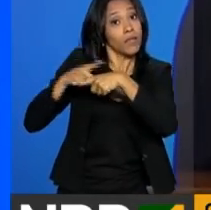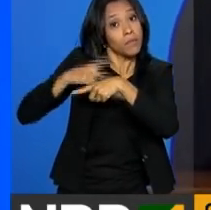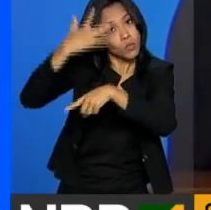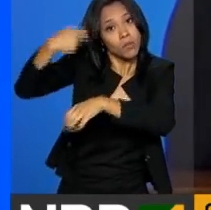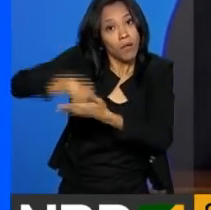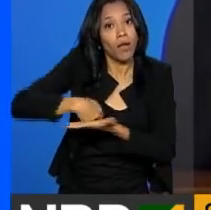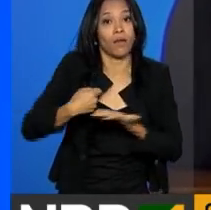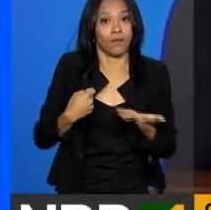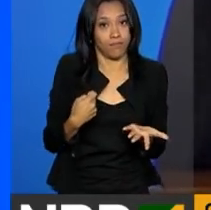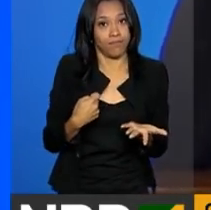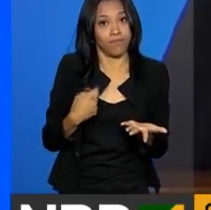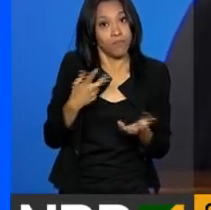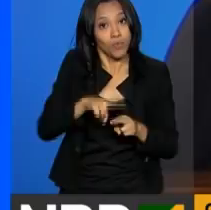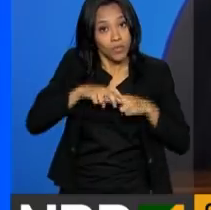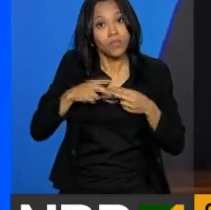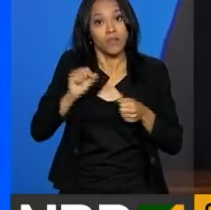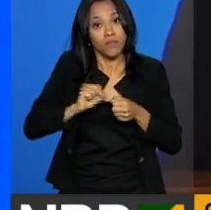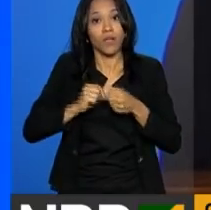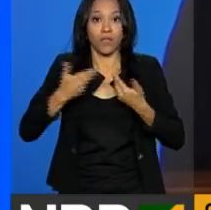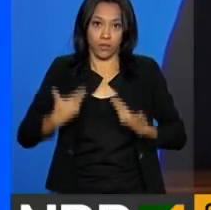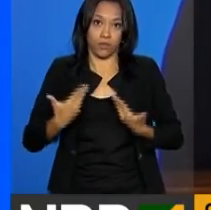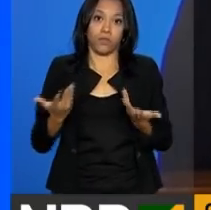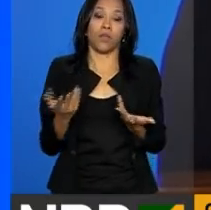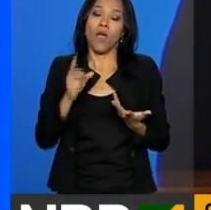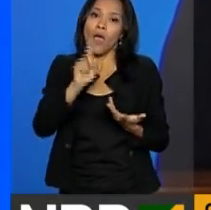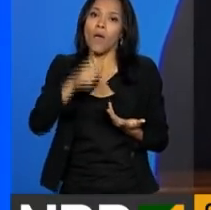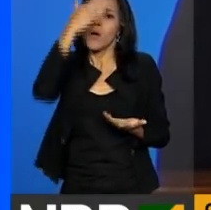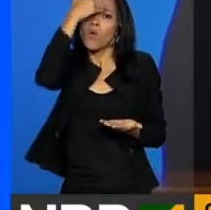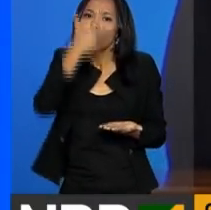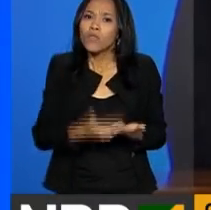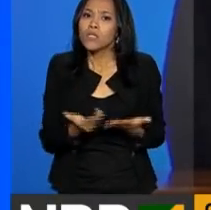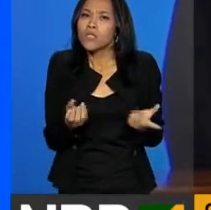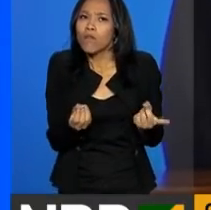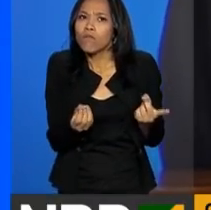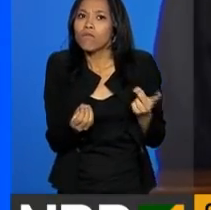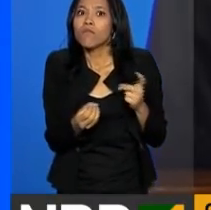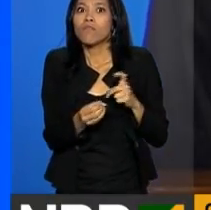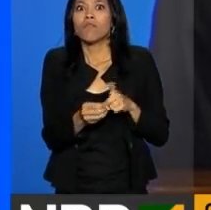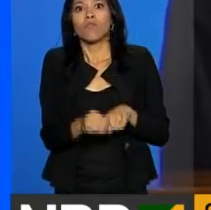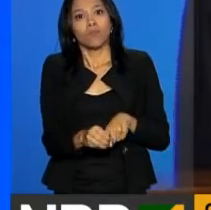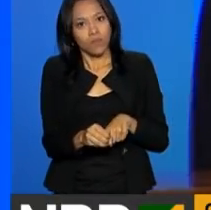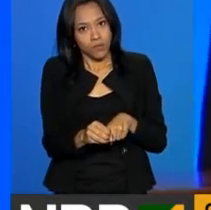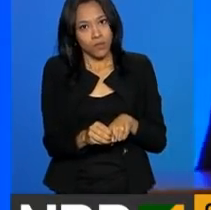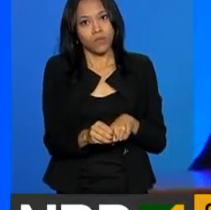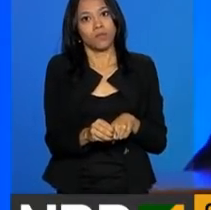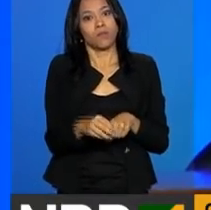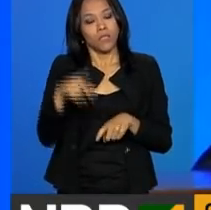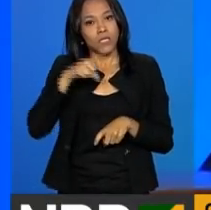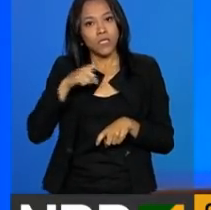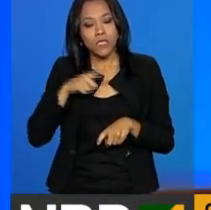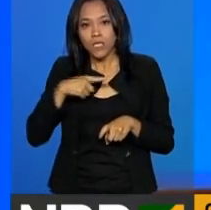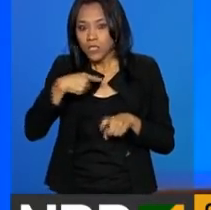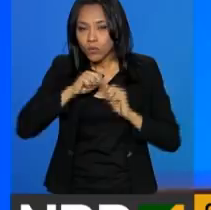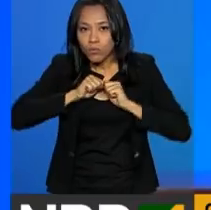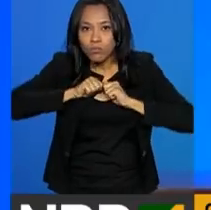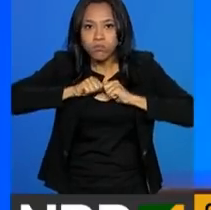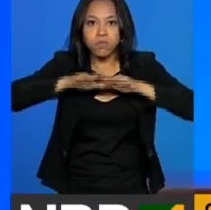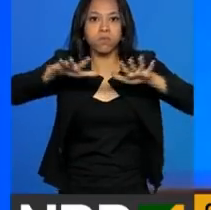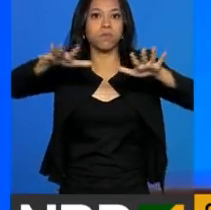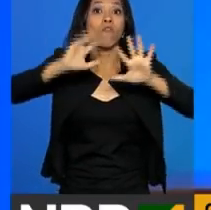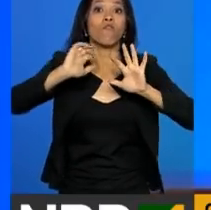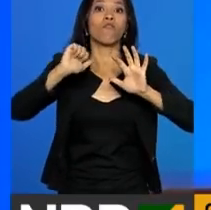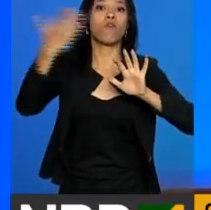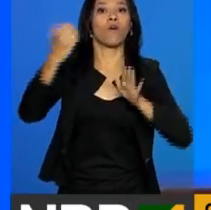paga não é portanto é uma confiança que vem sendo retomada e que tem a repercussão no